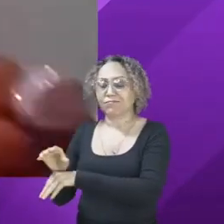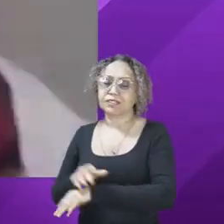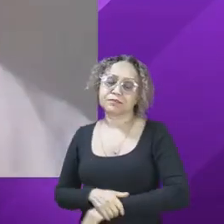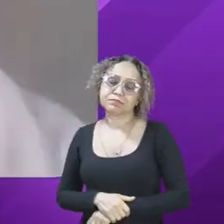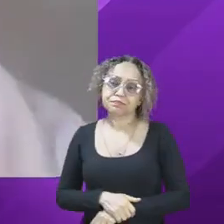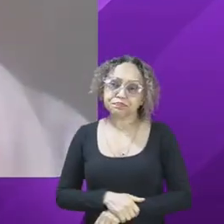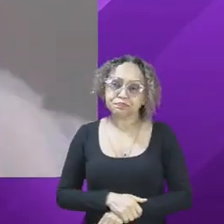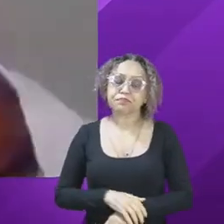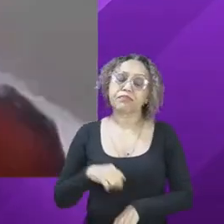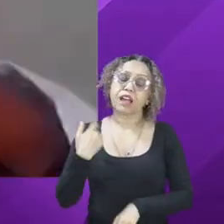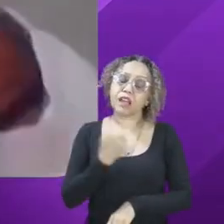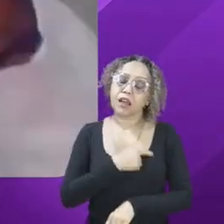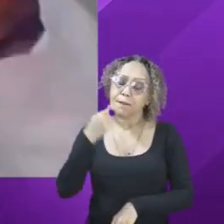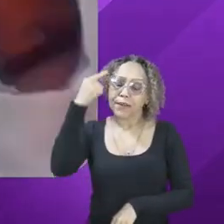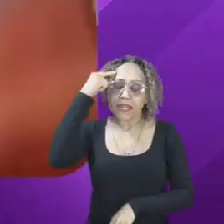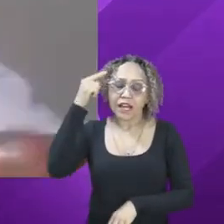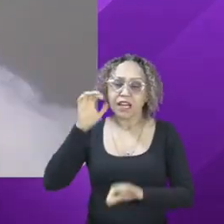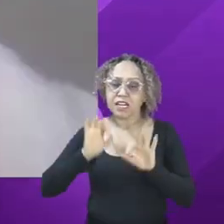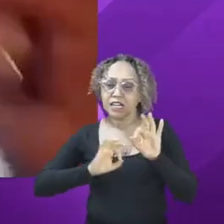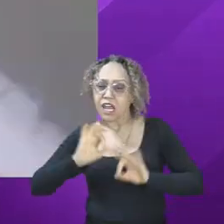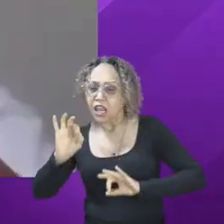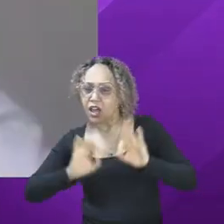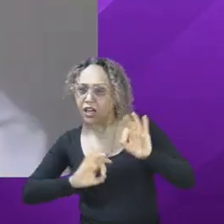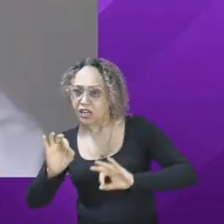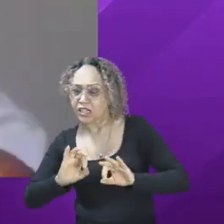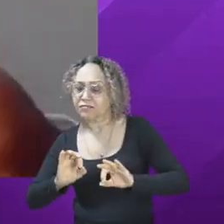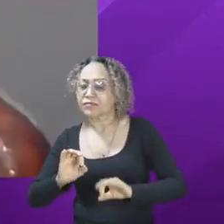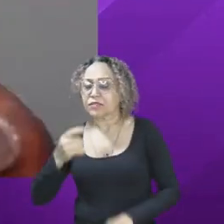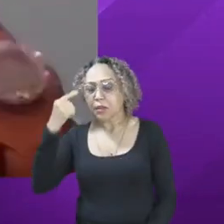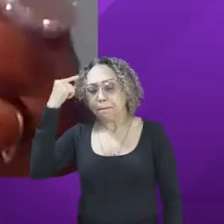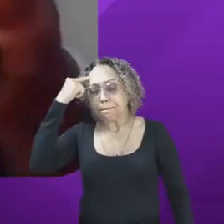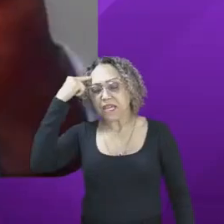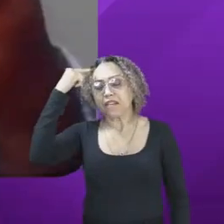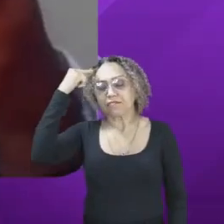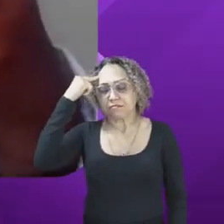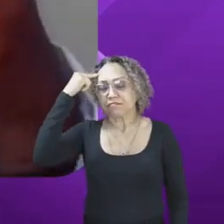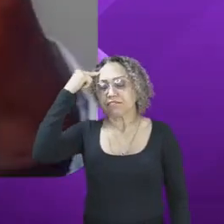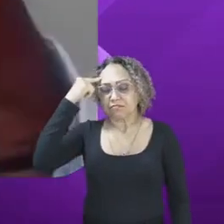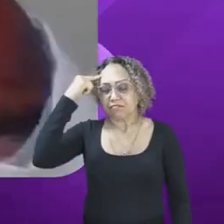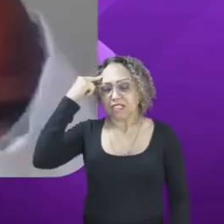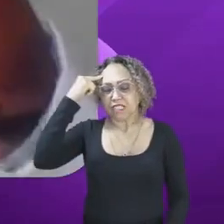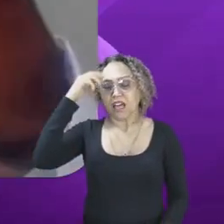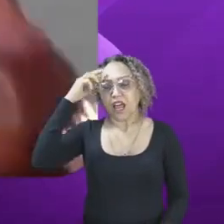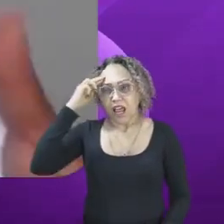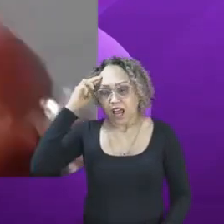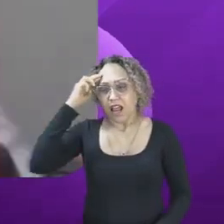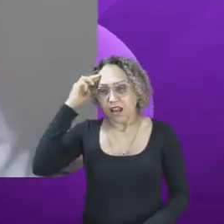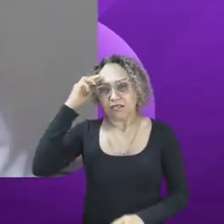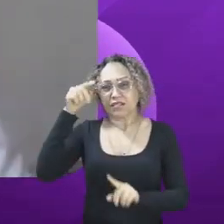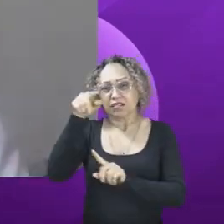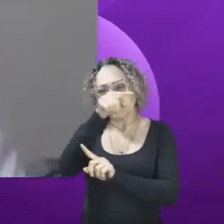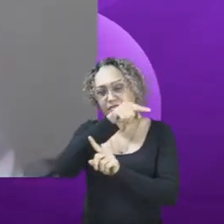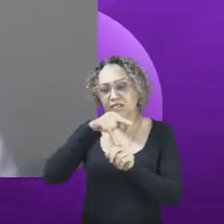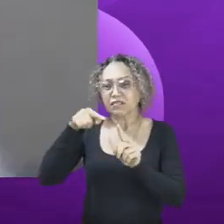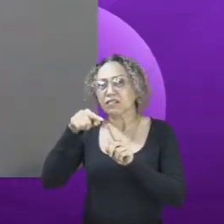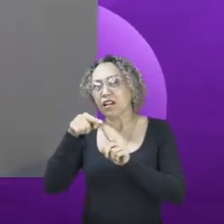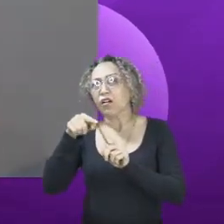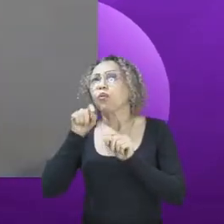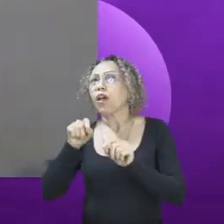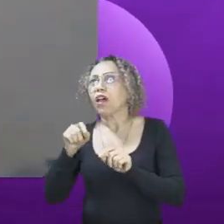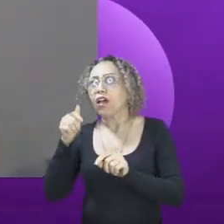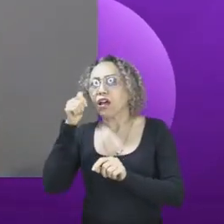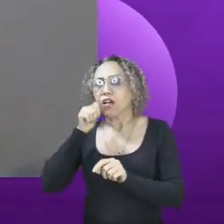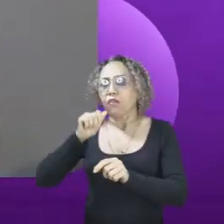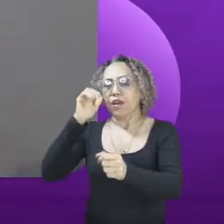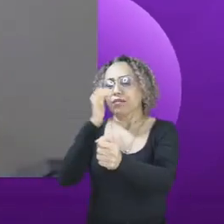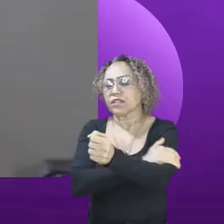Marcha de Mulheres Negras, né? Nessa movimentação de repensar, né? De atualizar o feminismo negro, quais